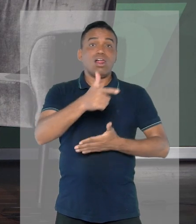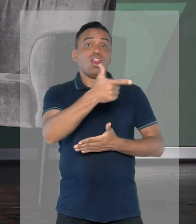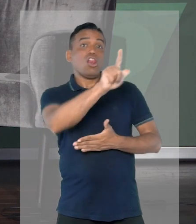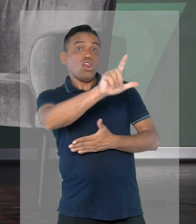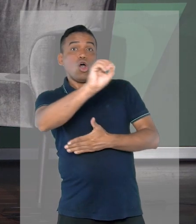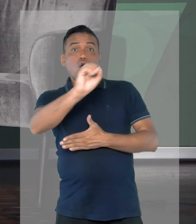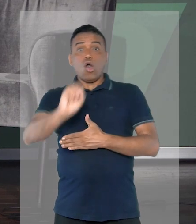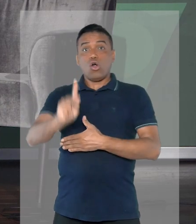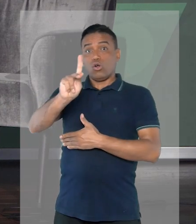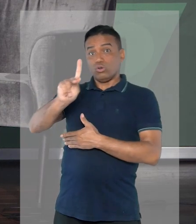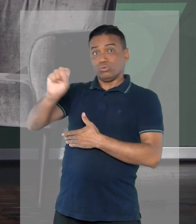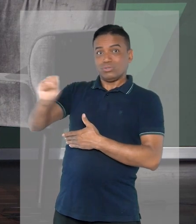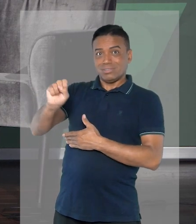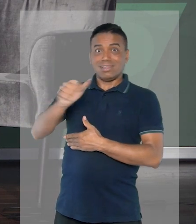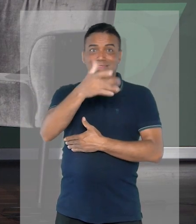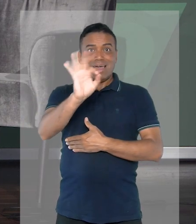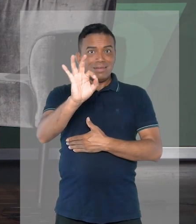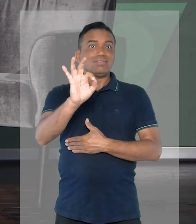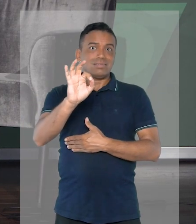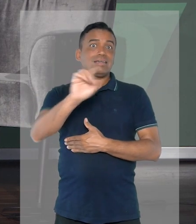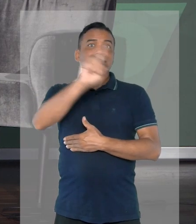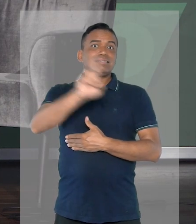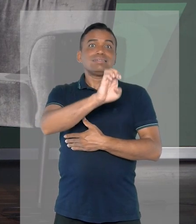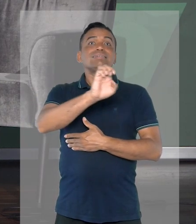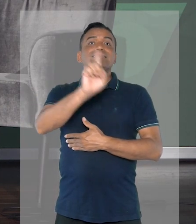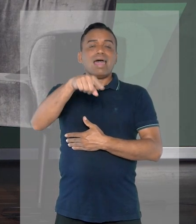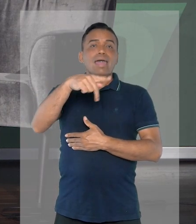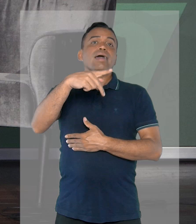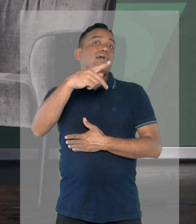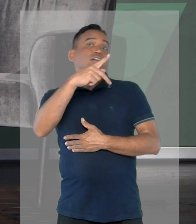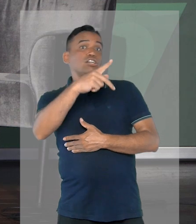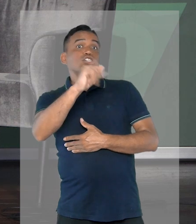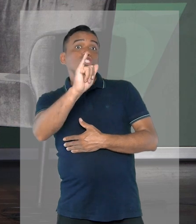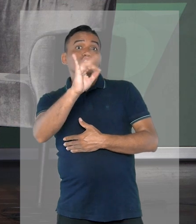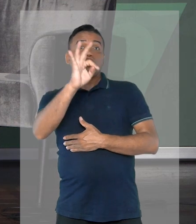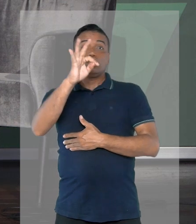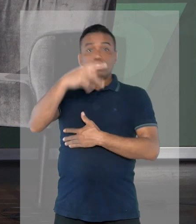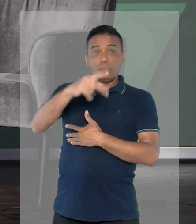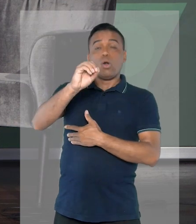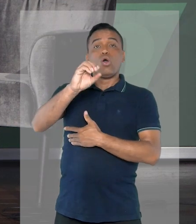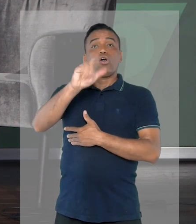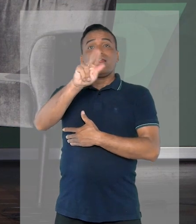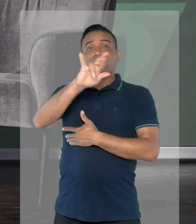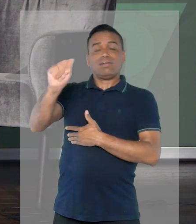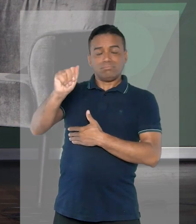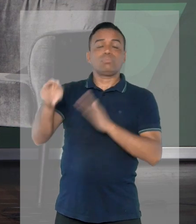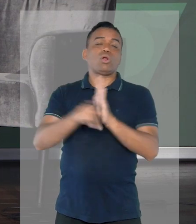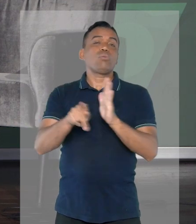10, Tipografia do Zé, em 2023, a editora. E o livro de